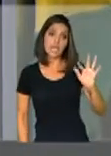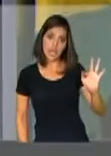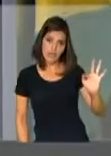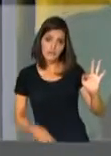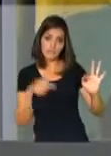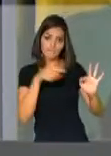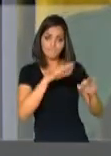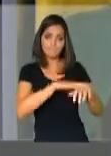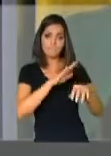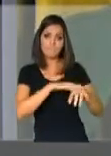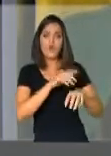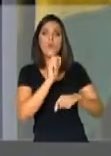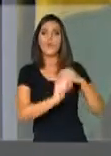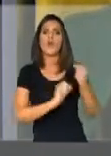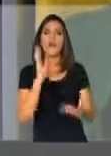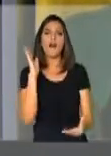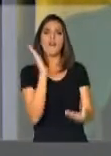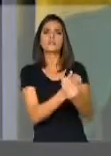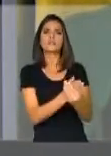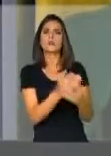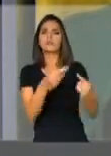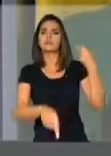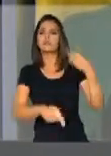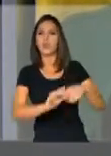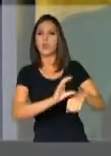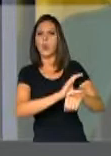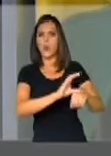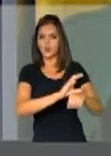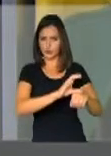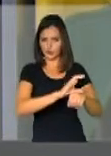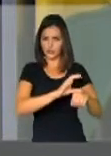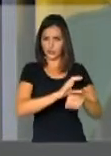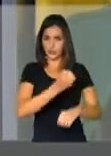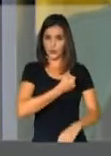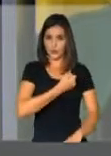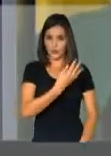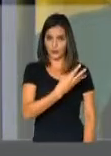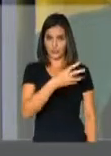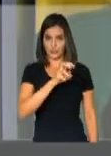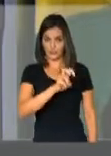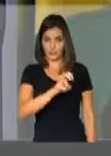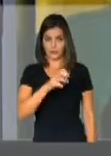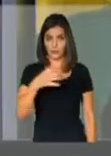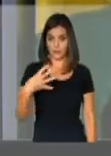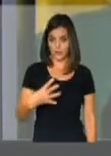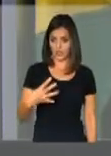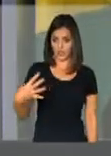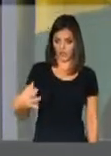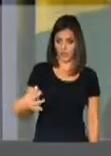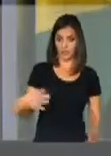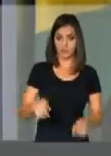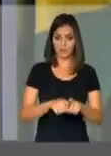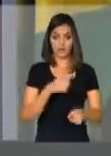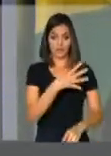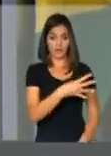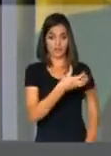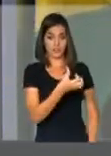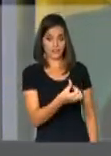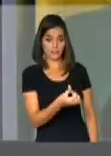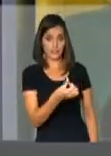quando provocado nas ações diretas de inconstitucionalidade de números 45 44 e 46